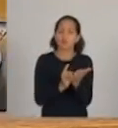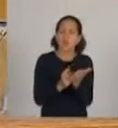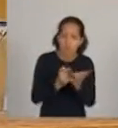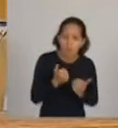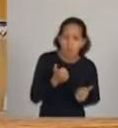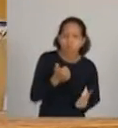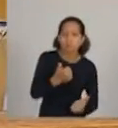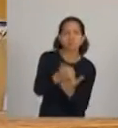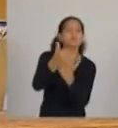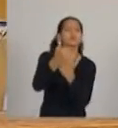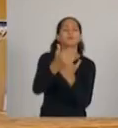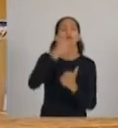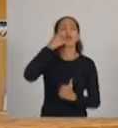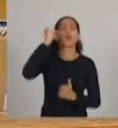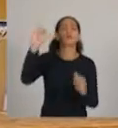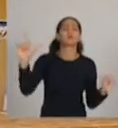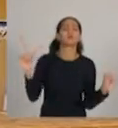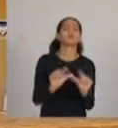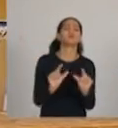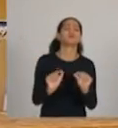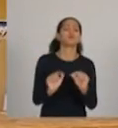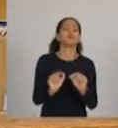da criminalidade.